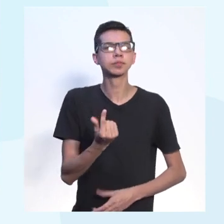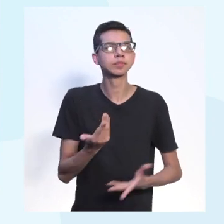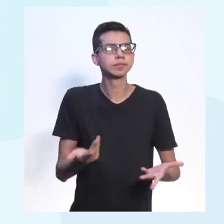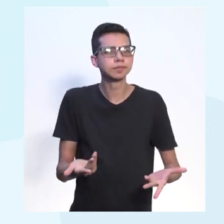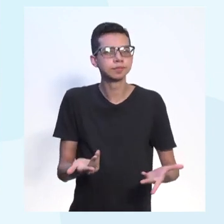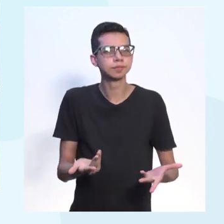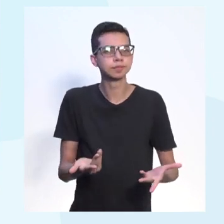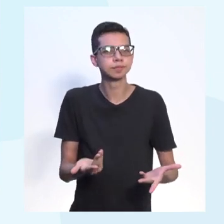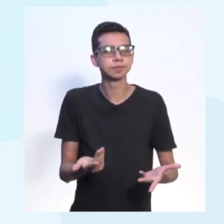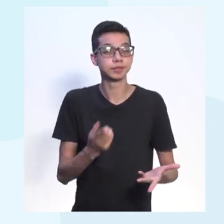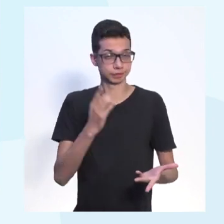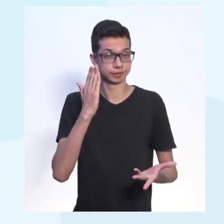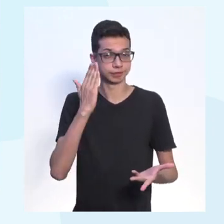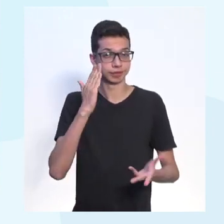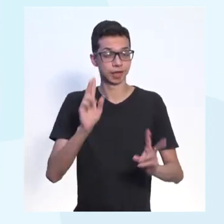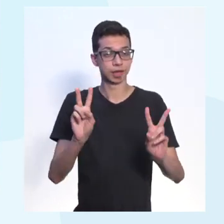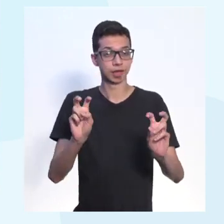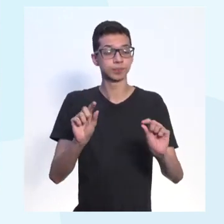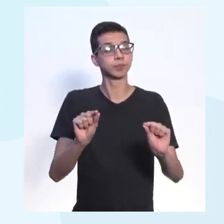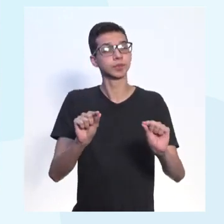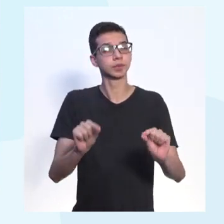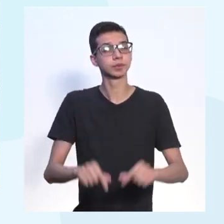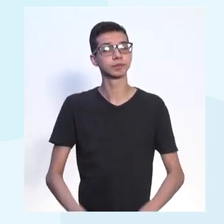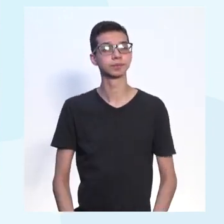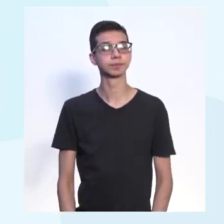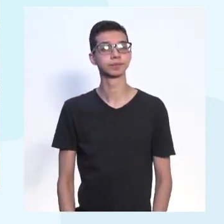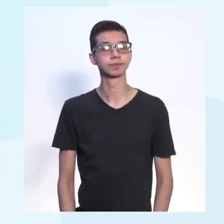juros dessa